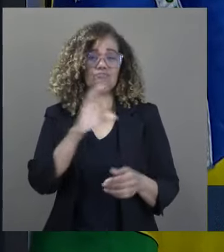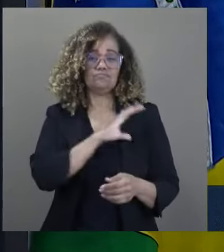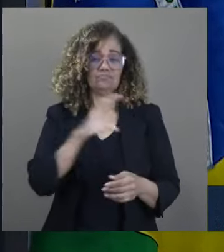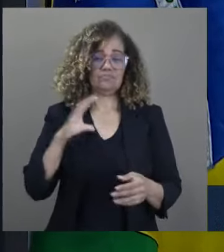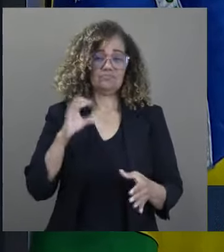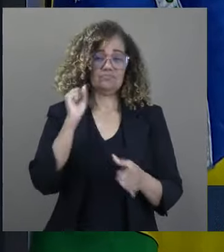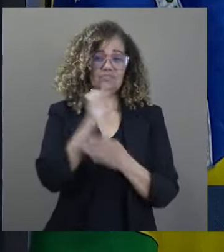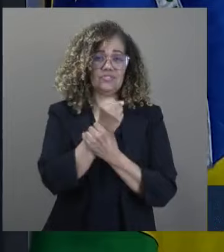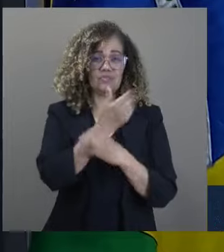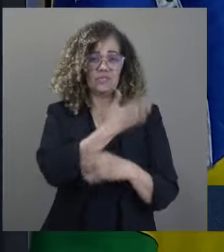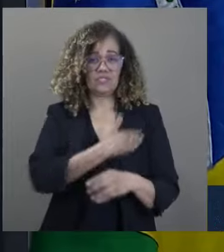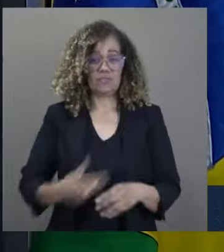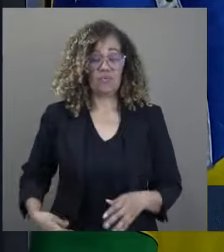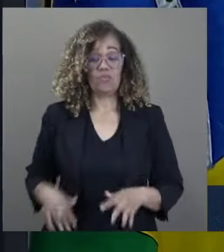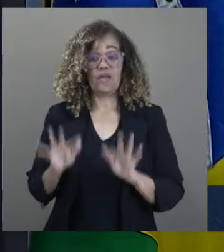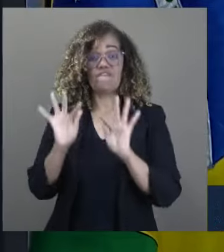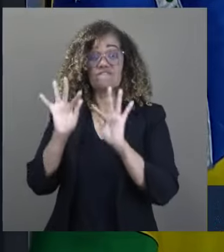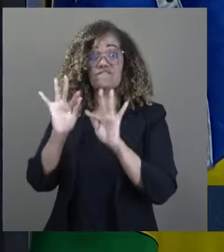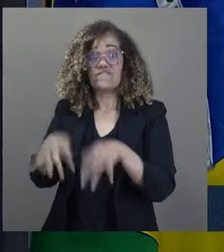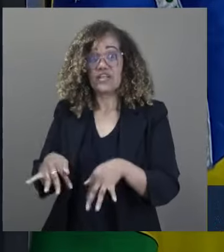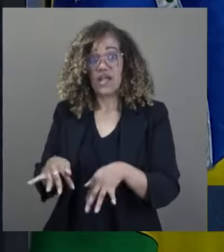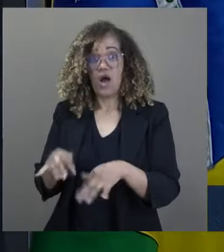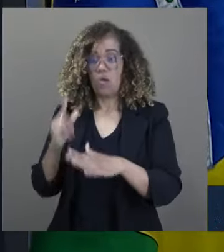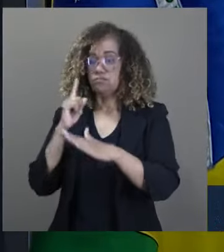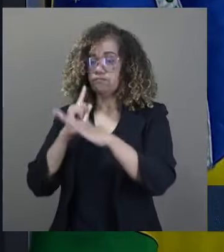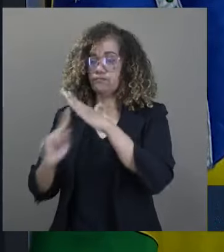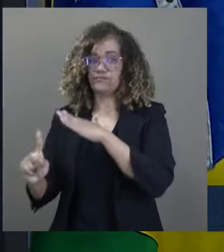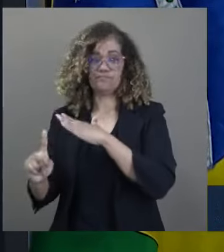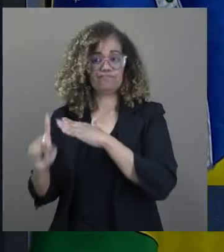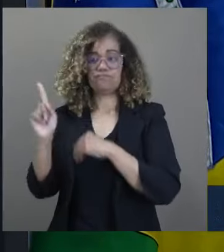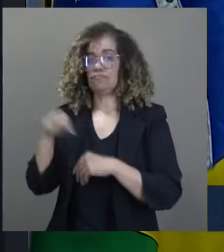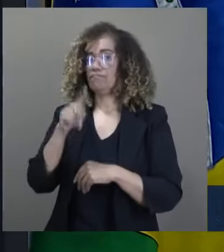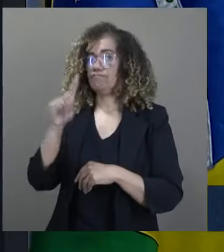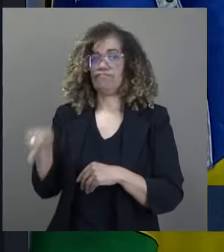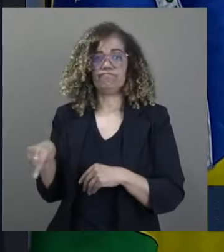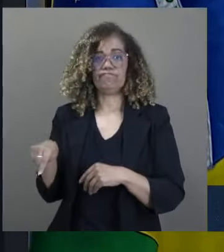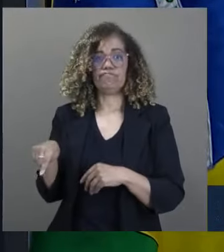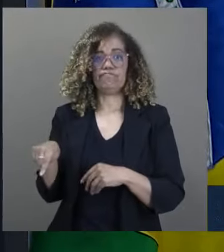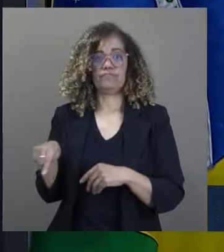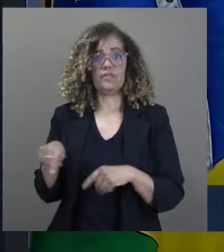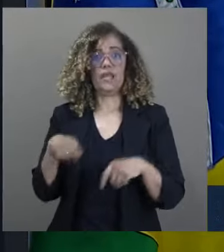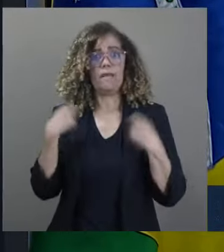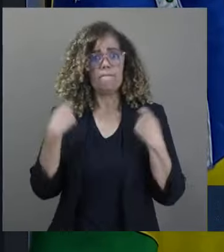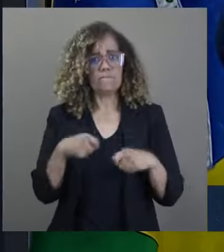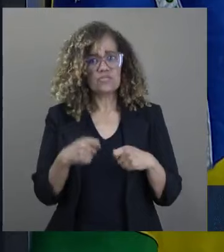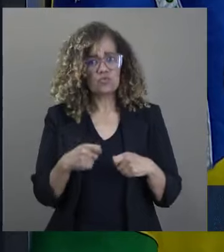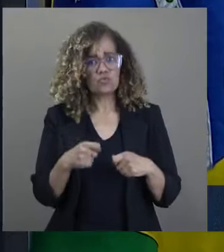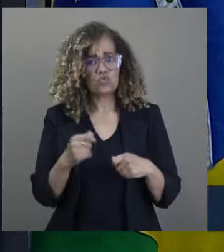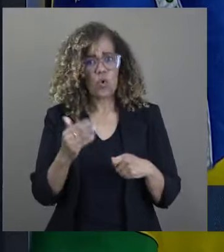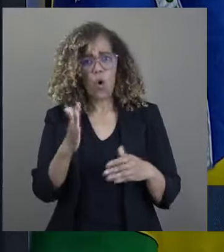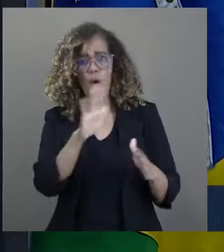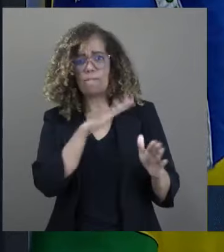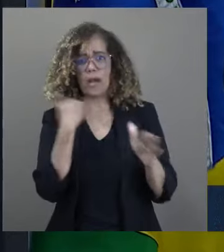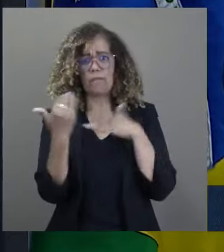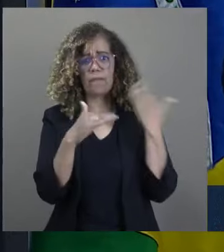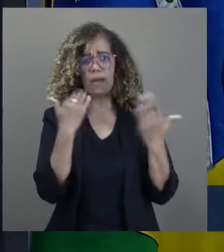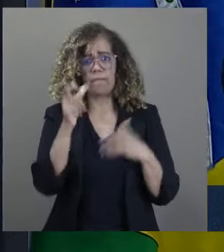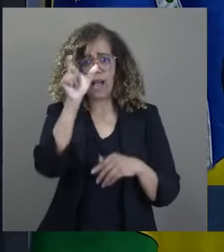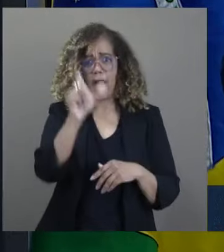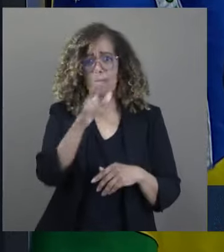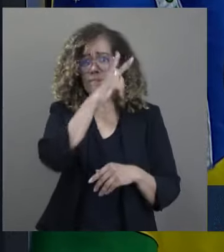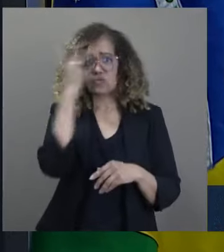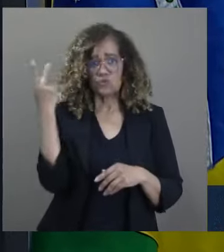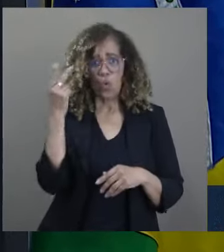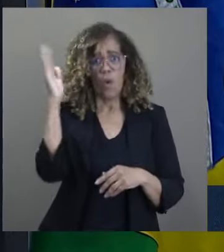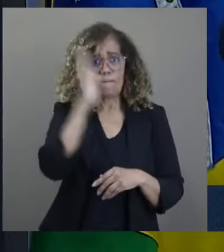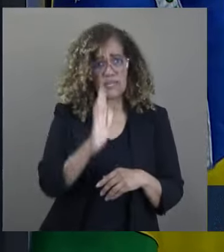Pública do fim das saidinhas. Teve que morrer brasileiro durante